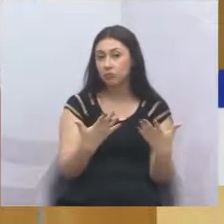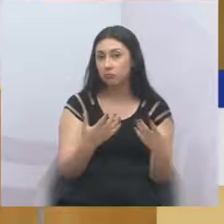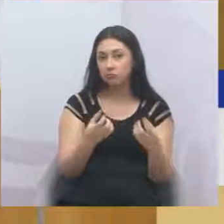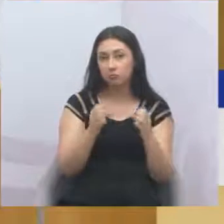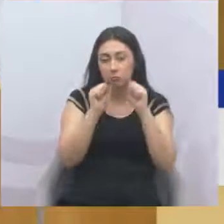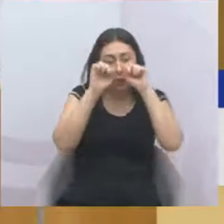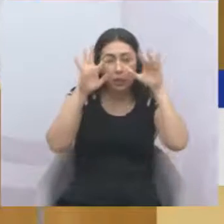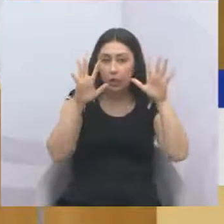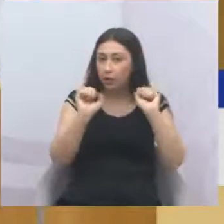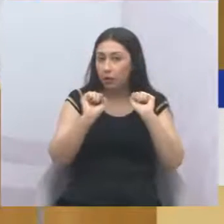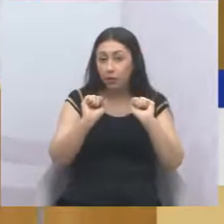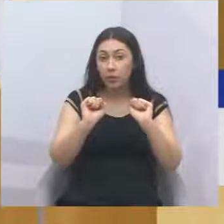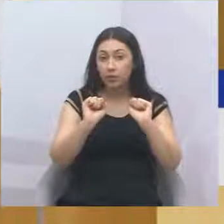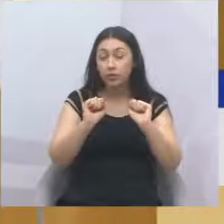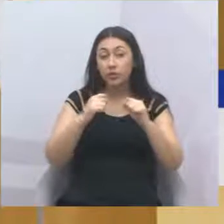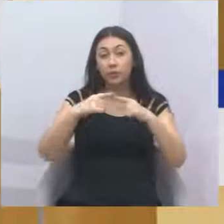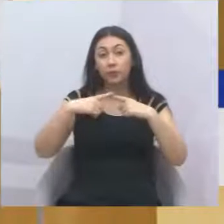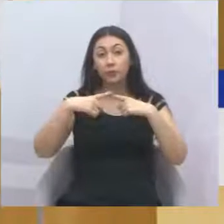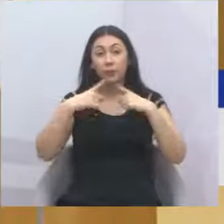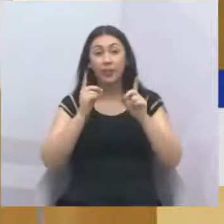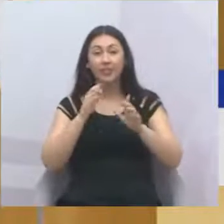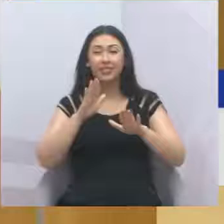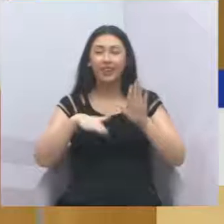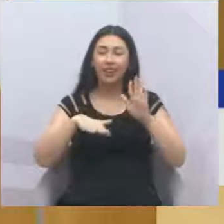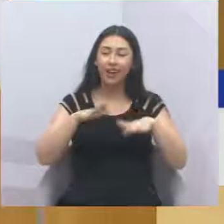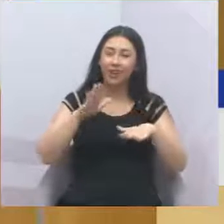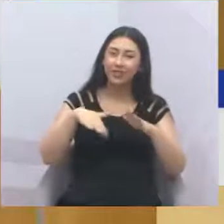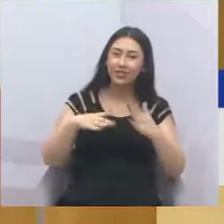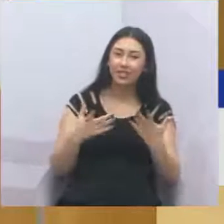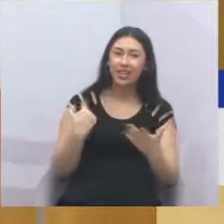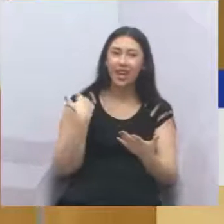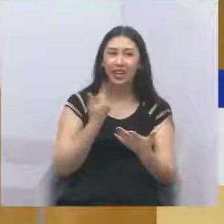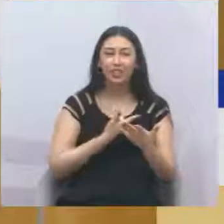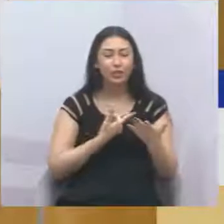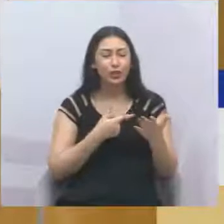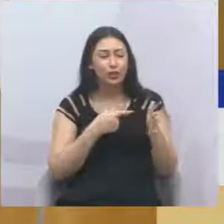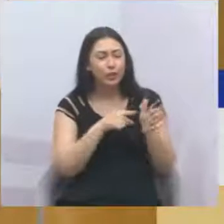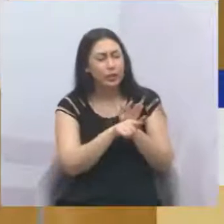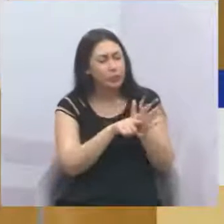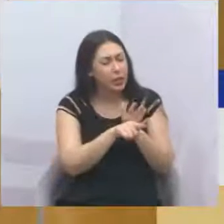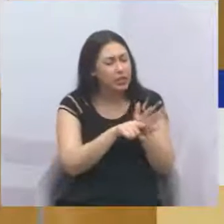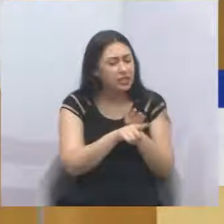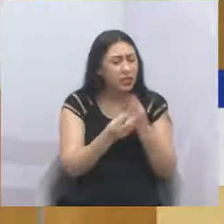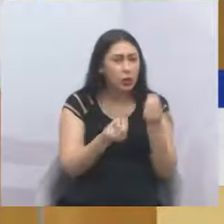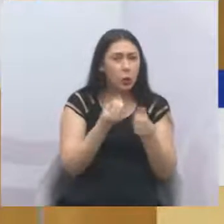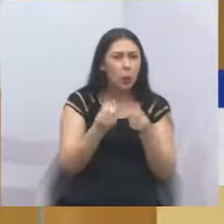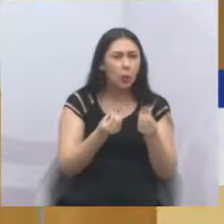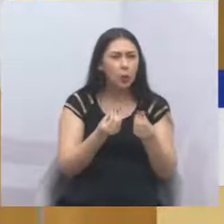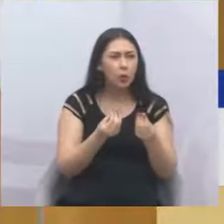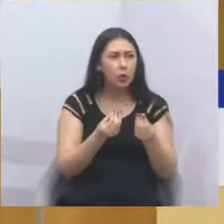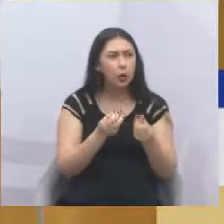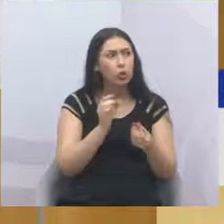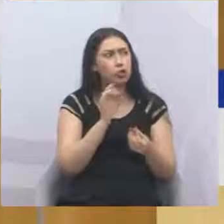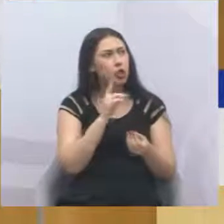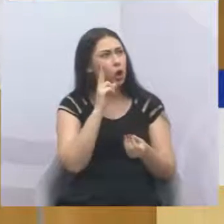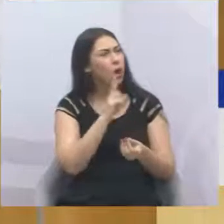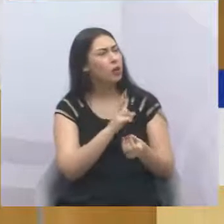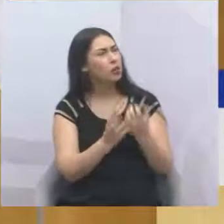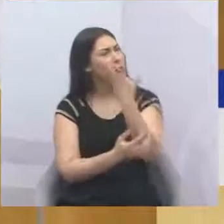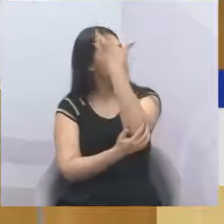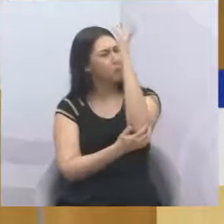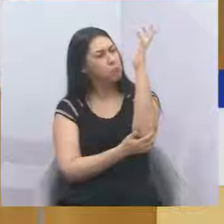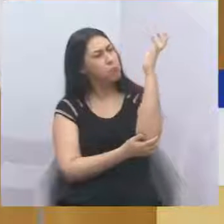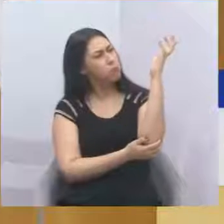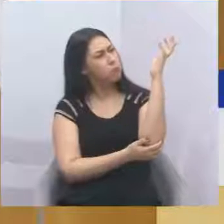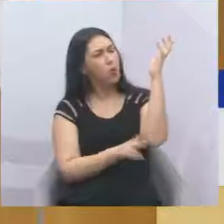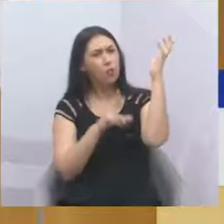clara, está clara. Mas, muitas vezes, o laudo é feito só no sentido da saúde da árvore. E não é